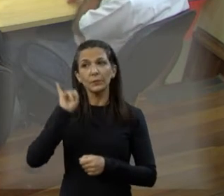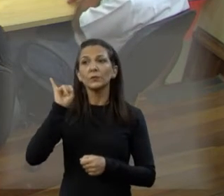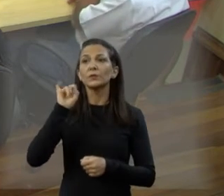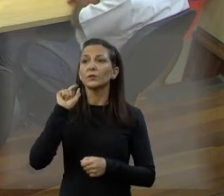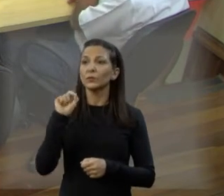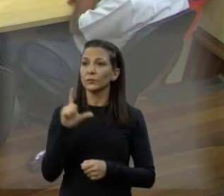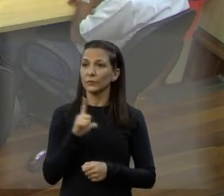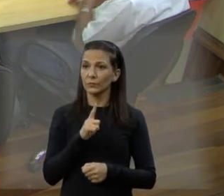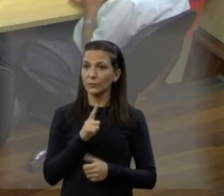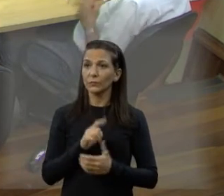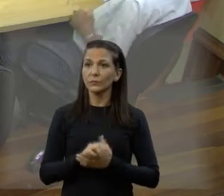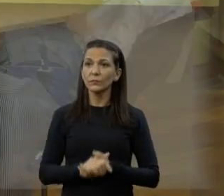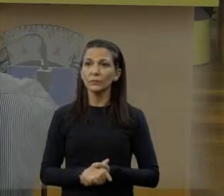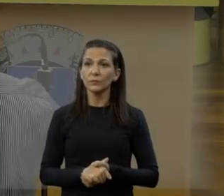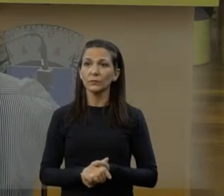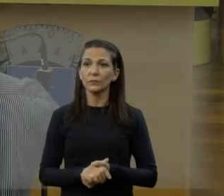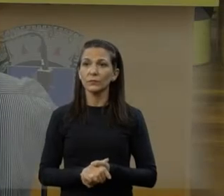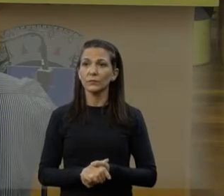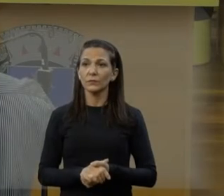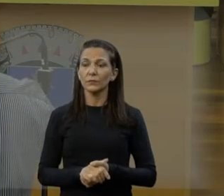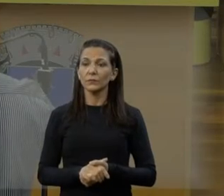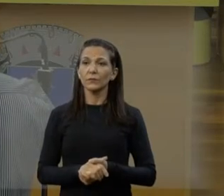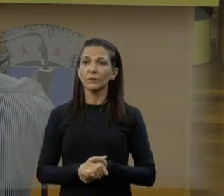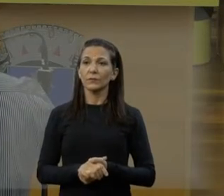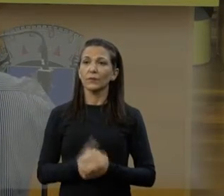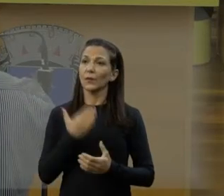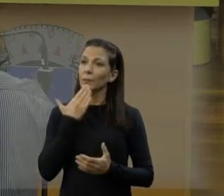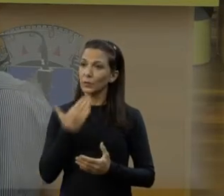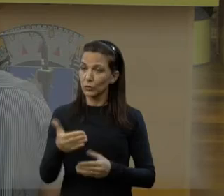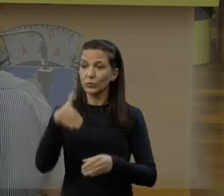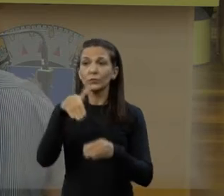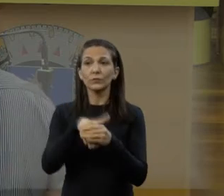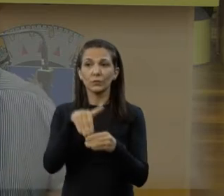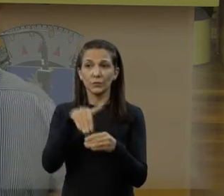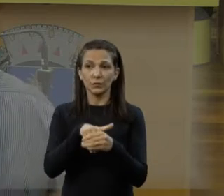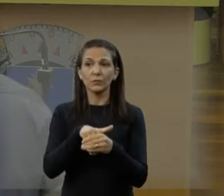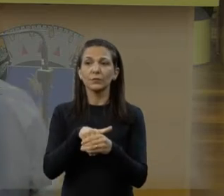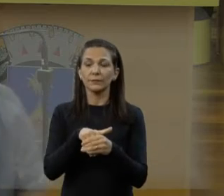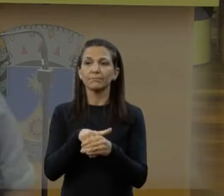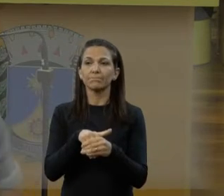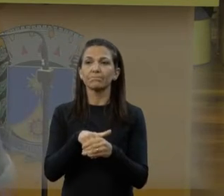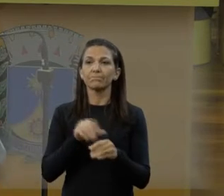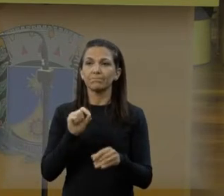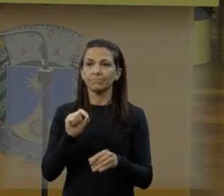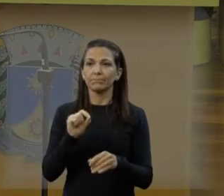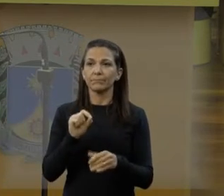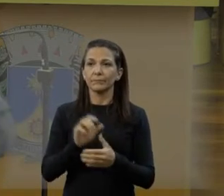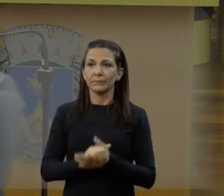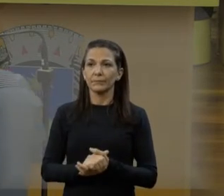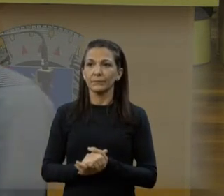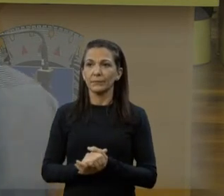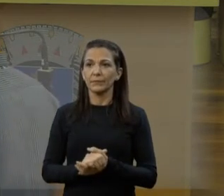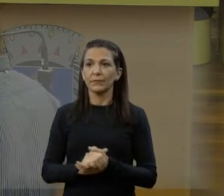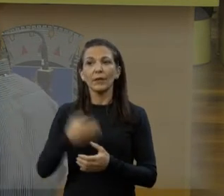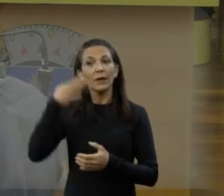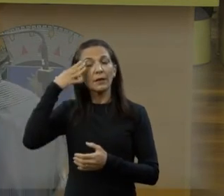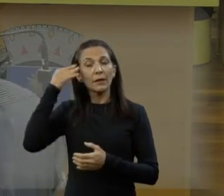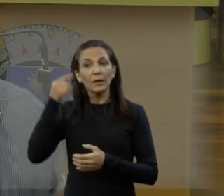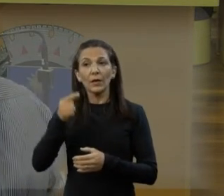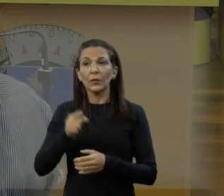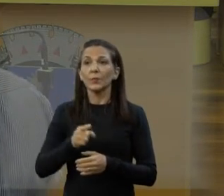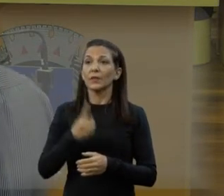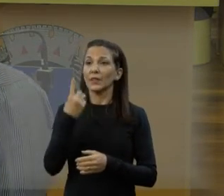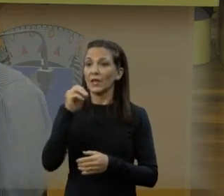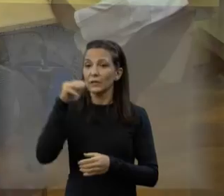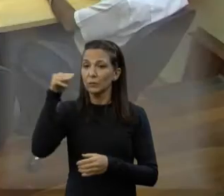não é democrático posso colocar o pedido de votação Qual é o preço de contas então o vereador greve antes tá pedindo suspensão